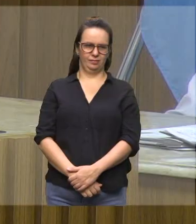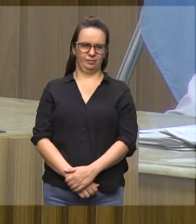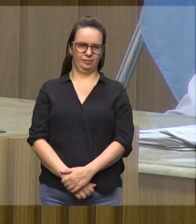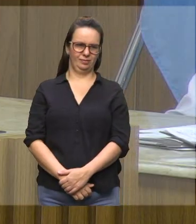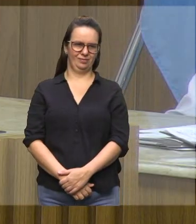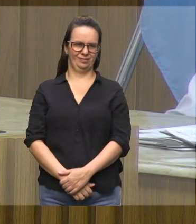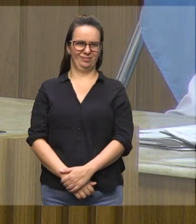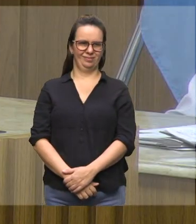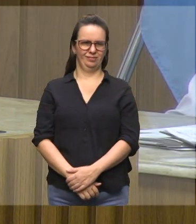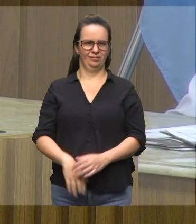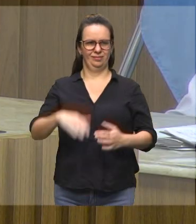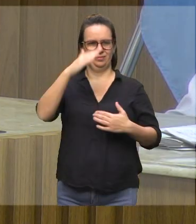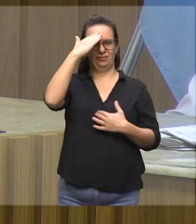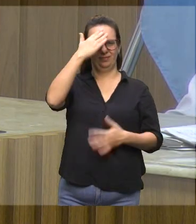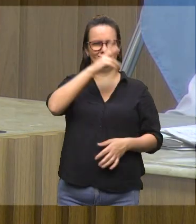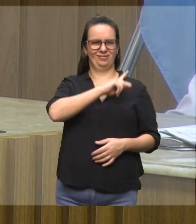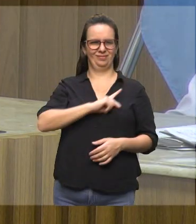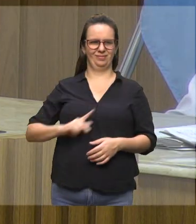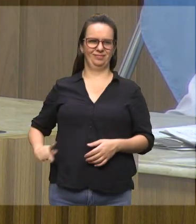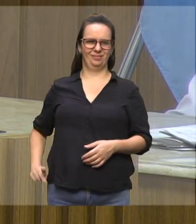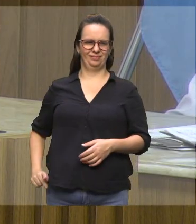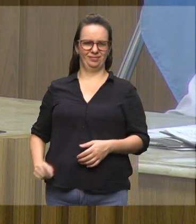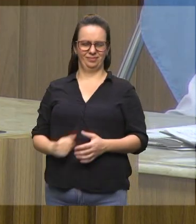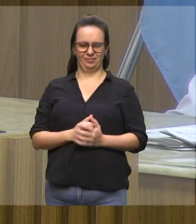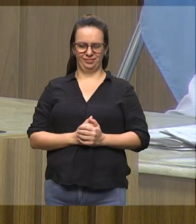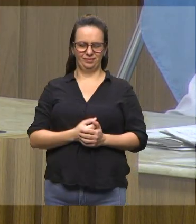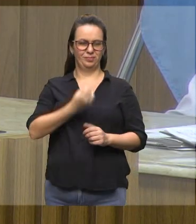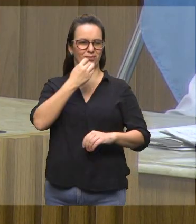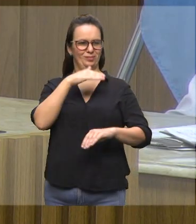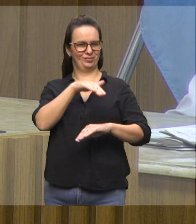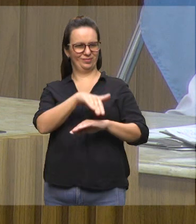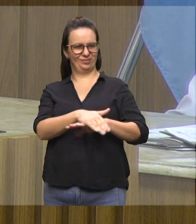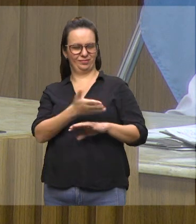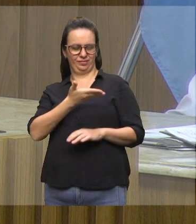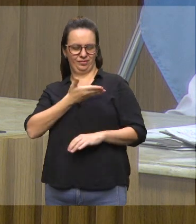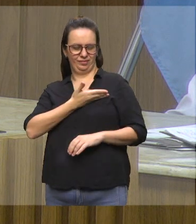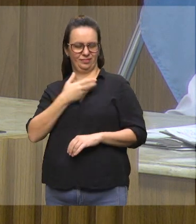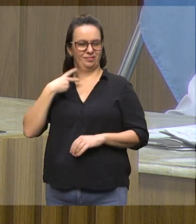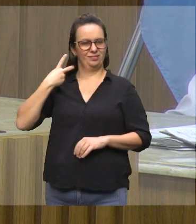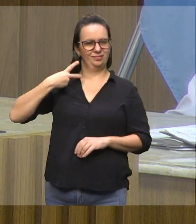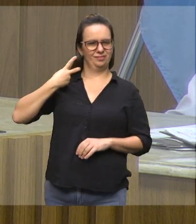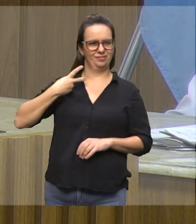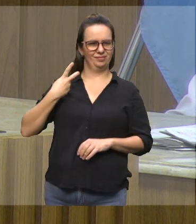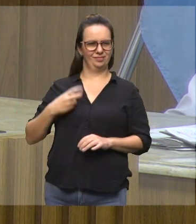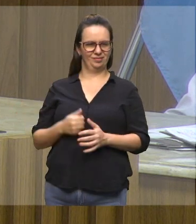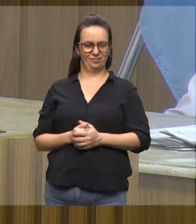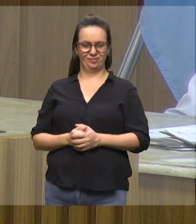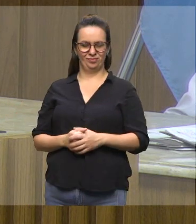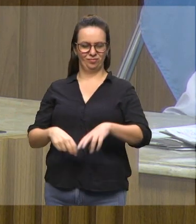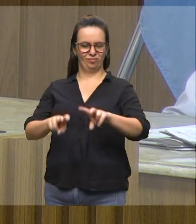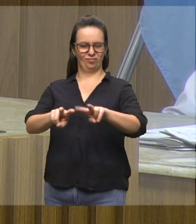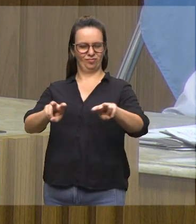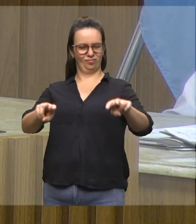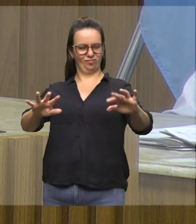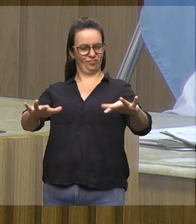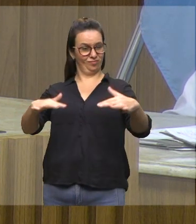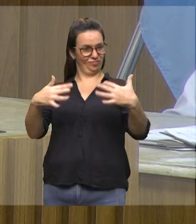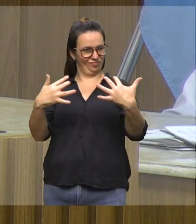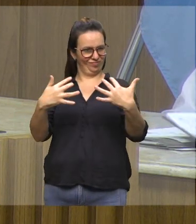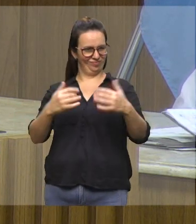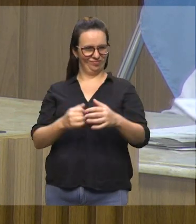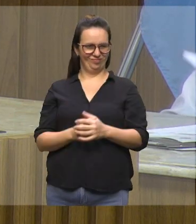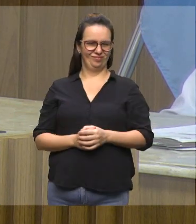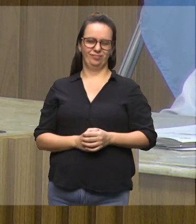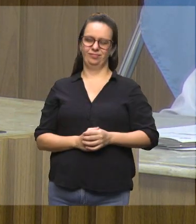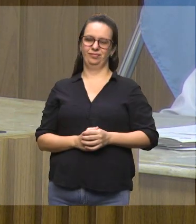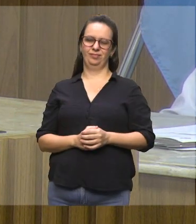Obrigado, senhora presidente. Boa noite, nobres vereadores, público que nos assiste, senhoras e